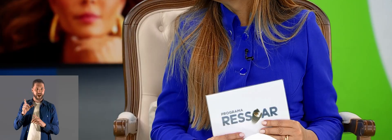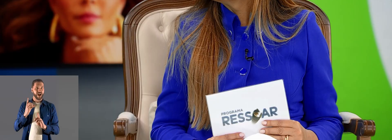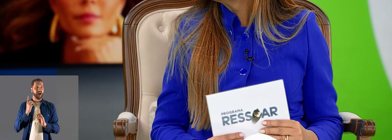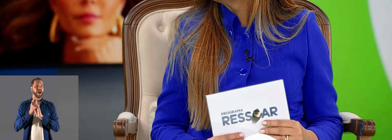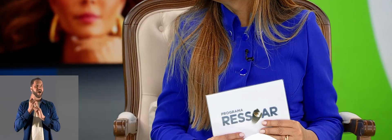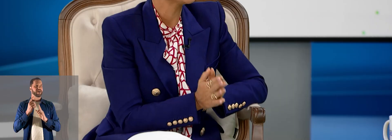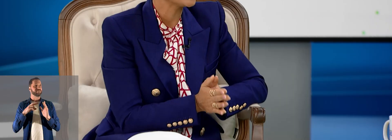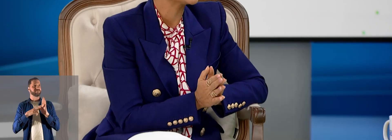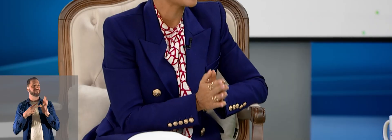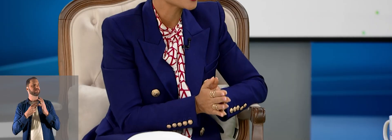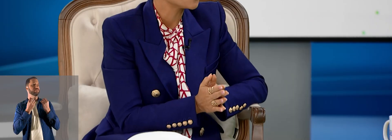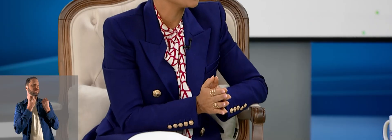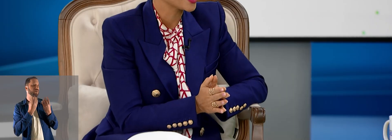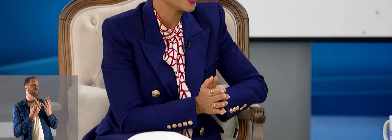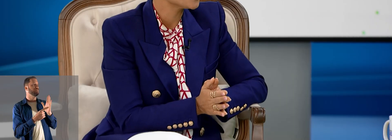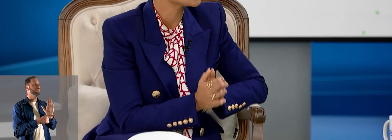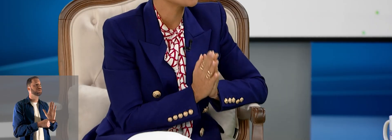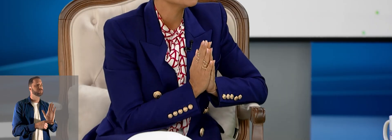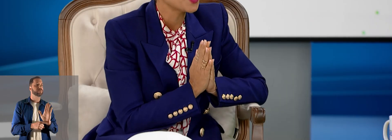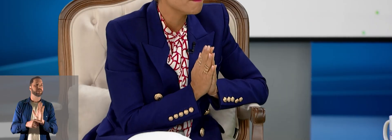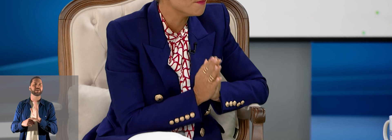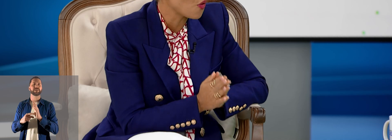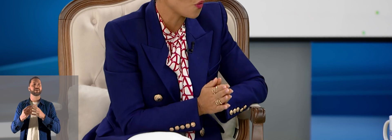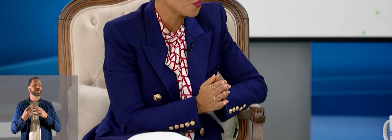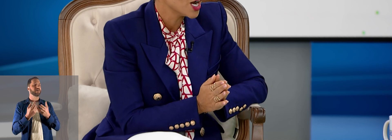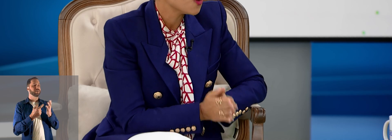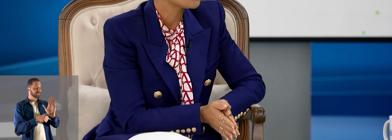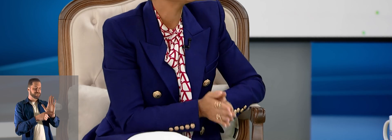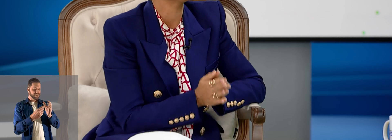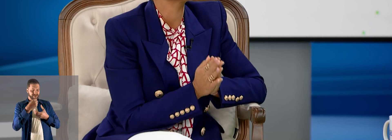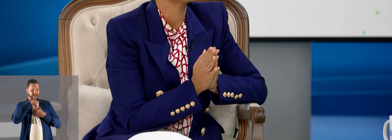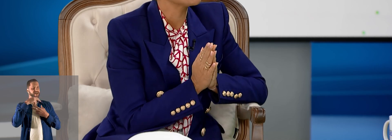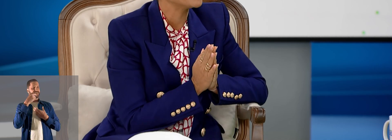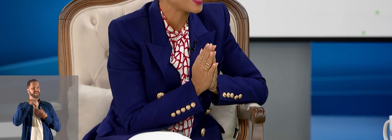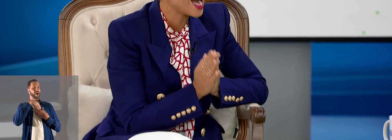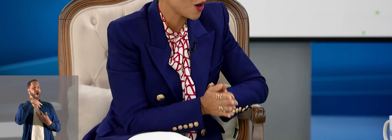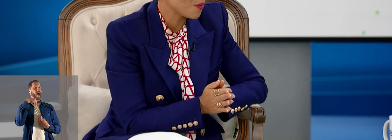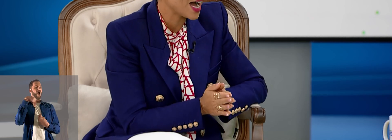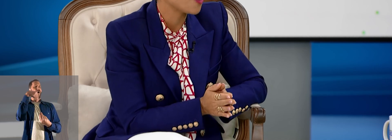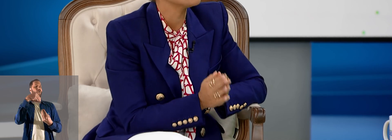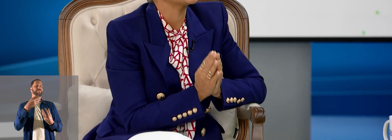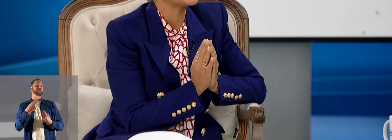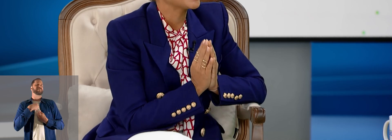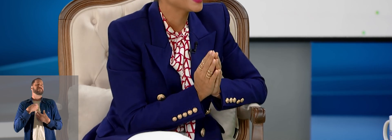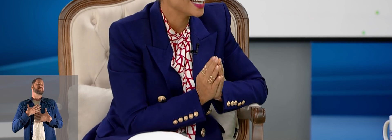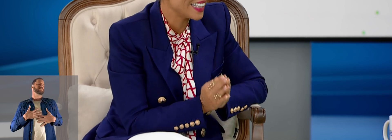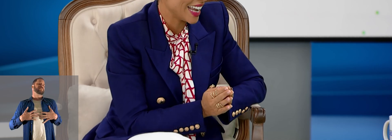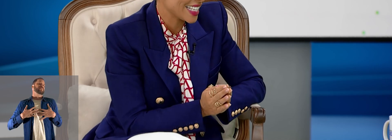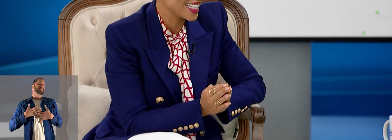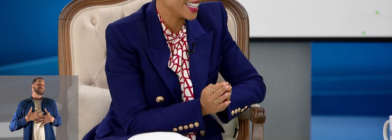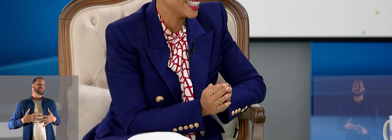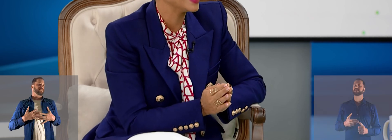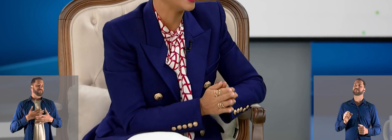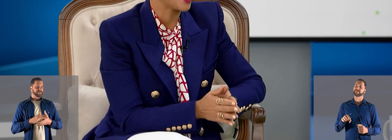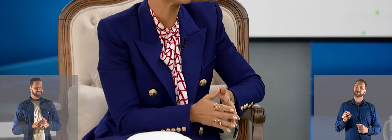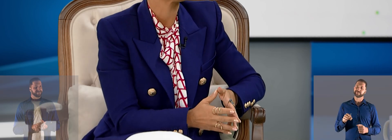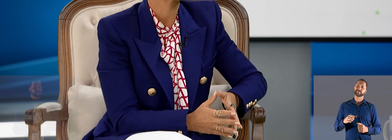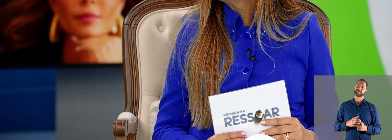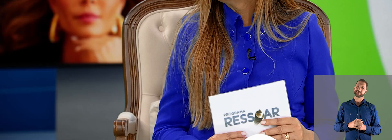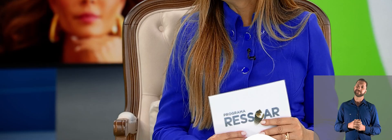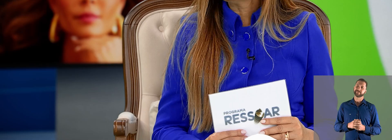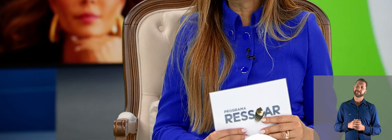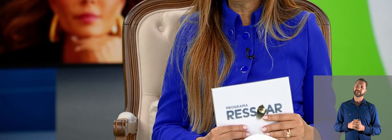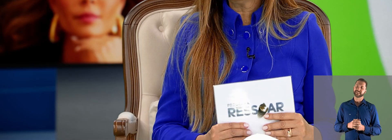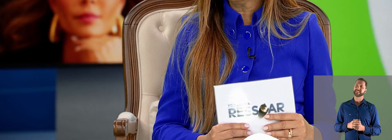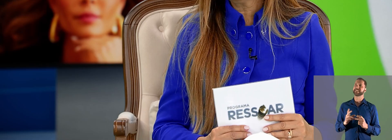se a pessoa soubesse o quanto é gratificante o quanto é bom o quanto faz bem para a alma a alma agradece né